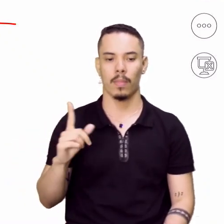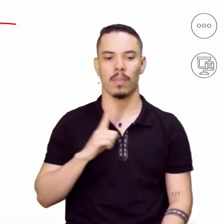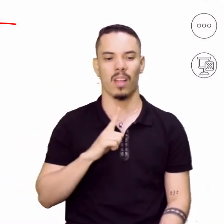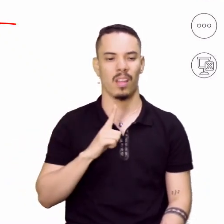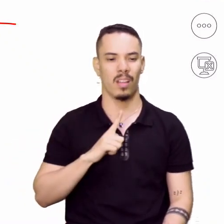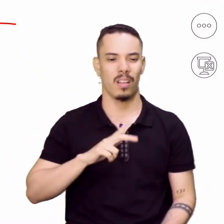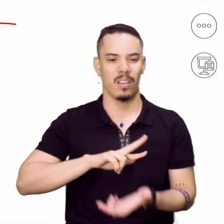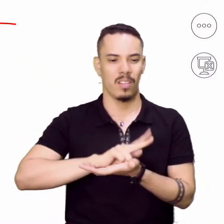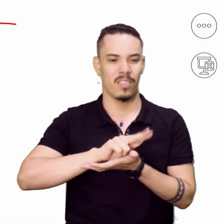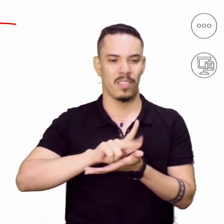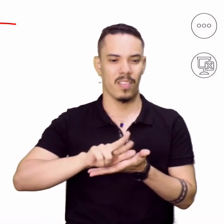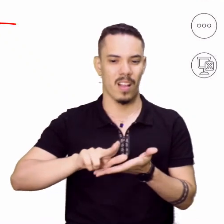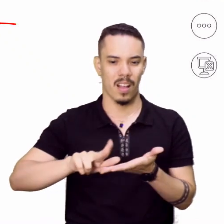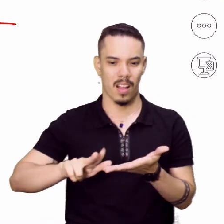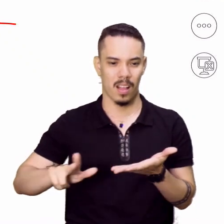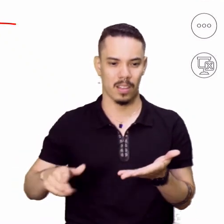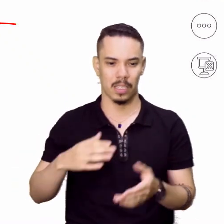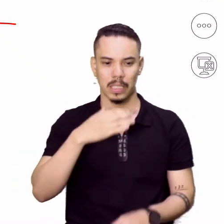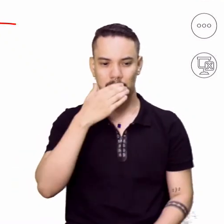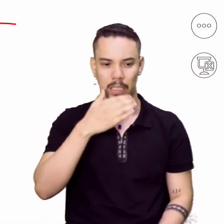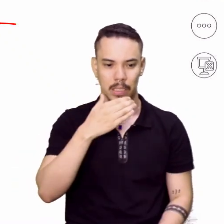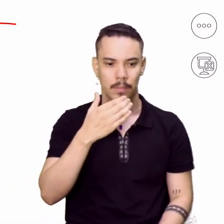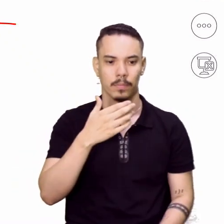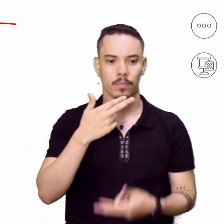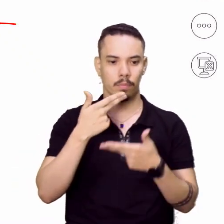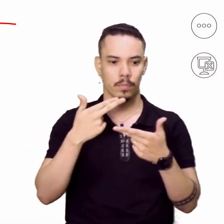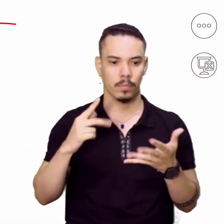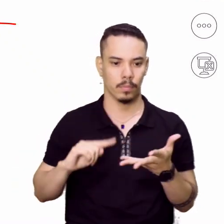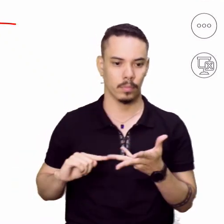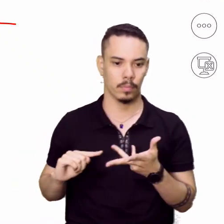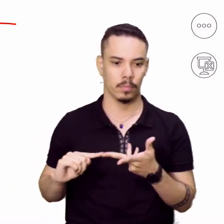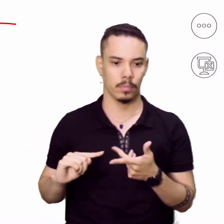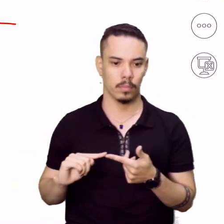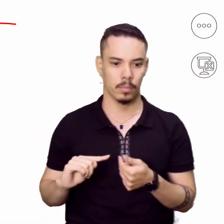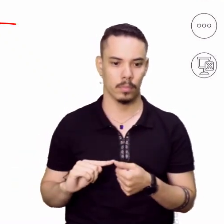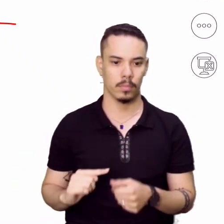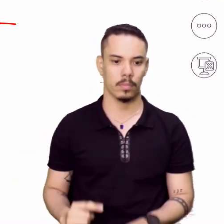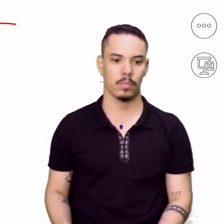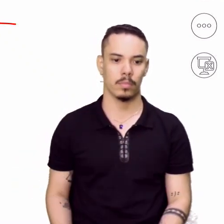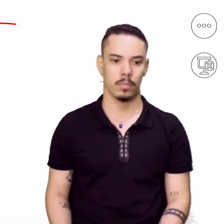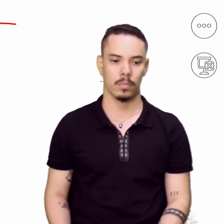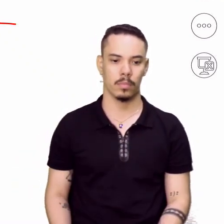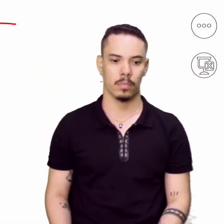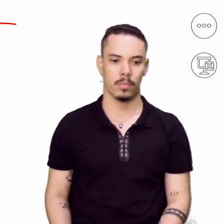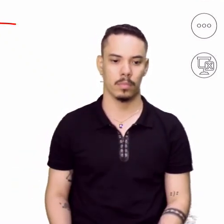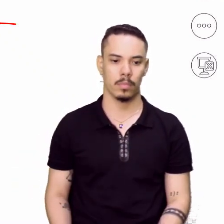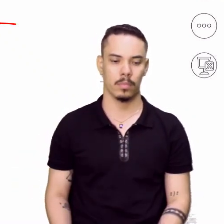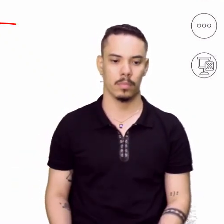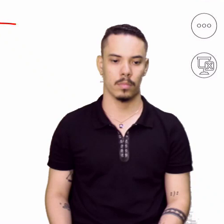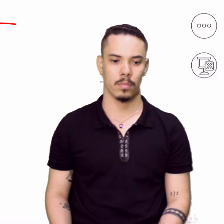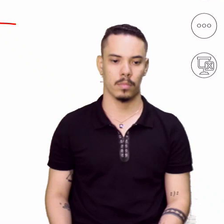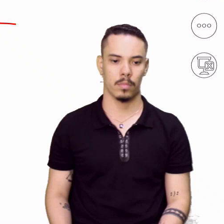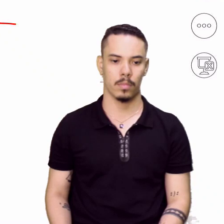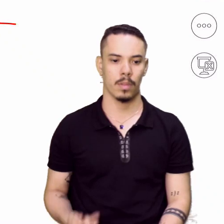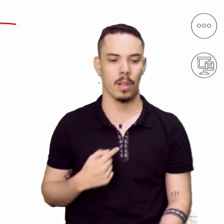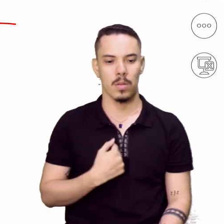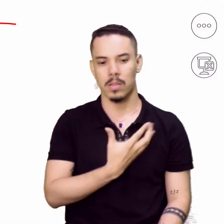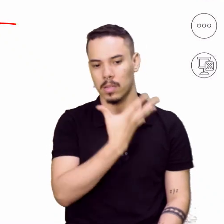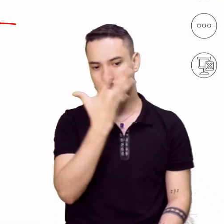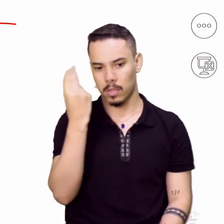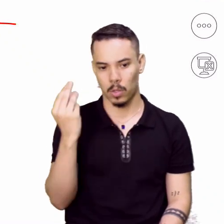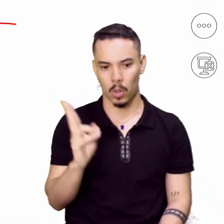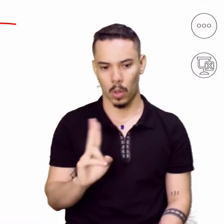tem blueberry tem isso aqui que eu esqueci o nome que é aquele ai não é acerola